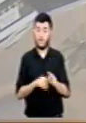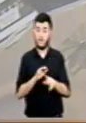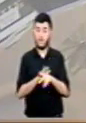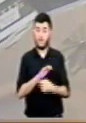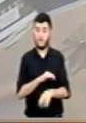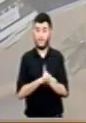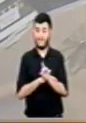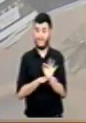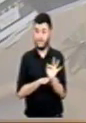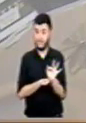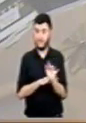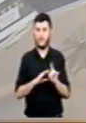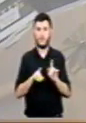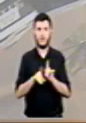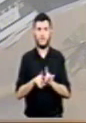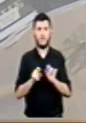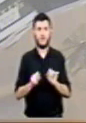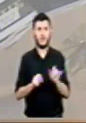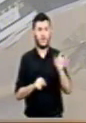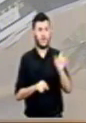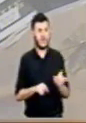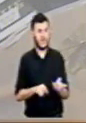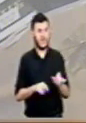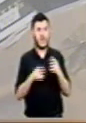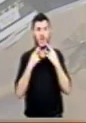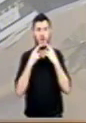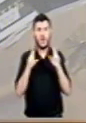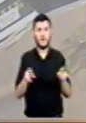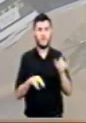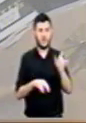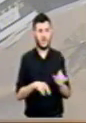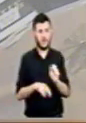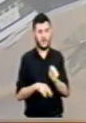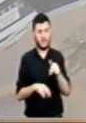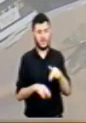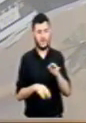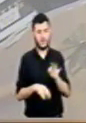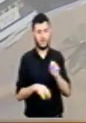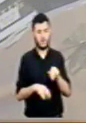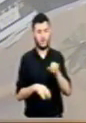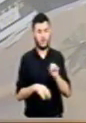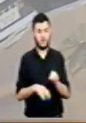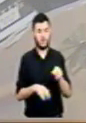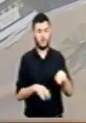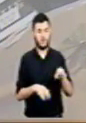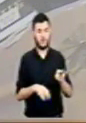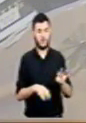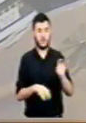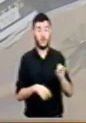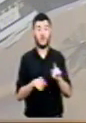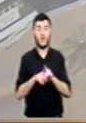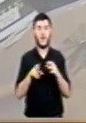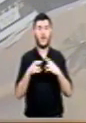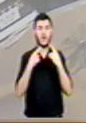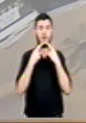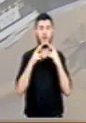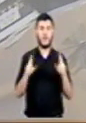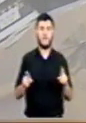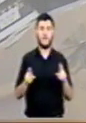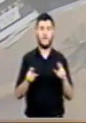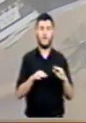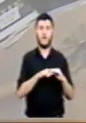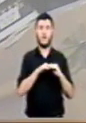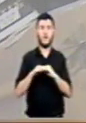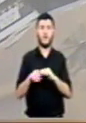Portanto, figura como reclamante Antônio Tavares dos Santos Neto, reclamado juiz federal da 10ª Vara